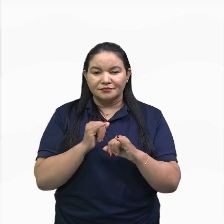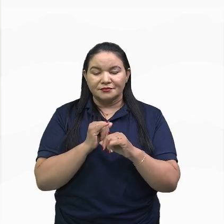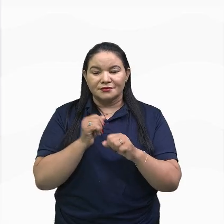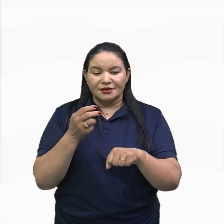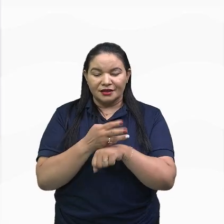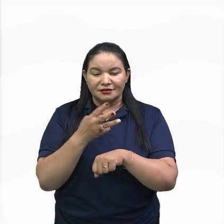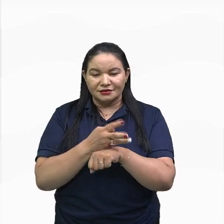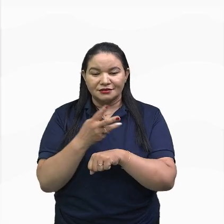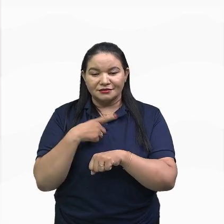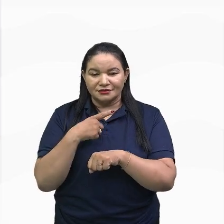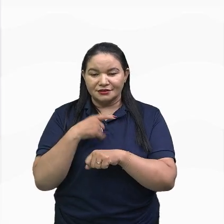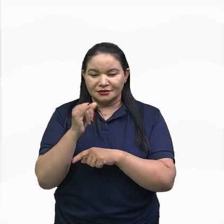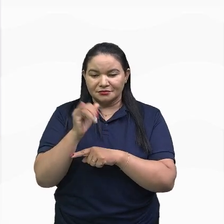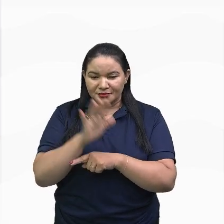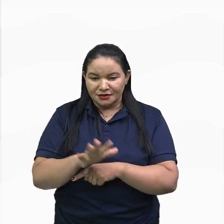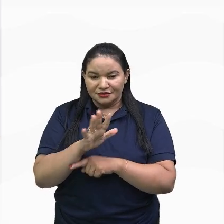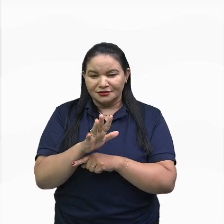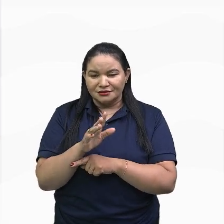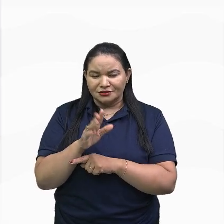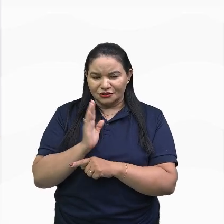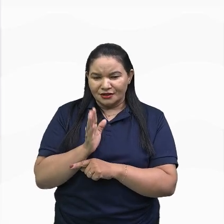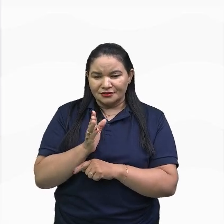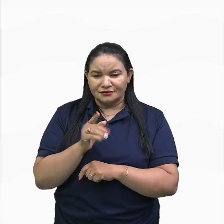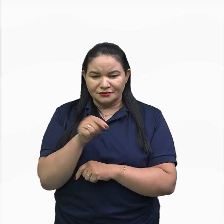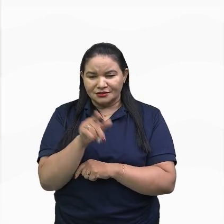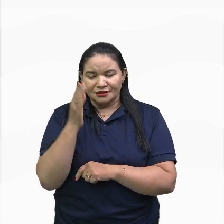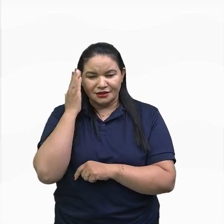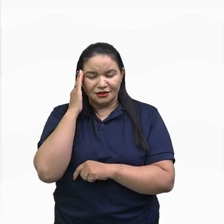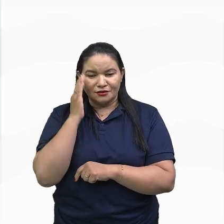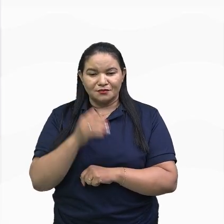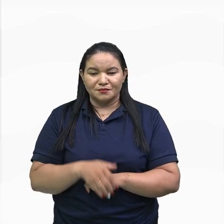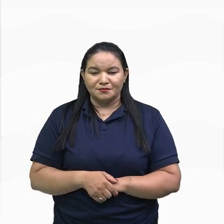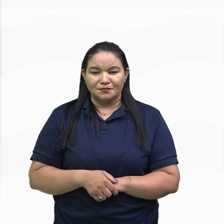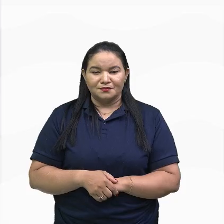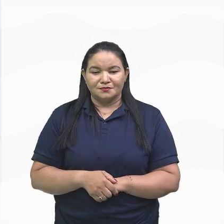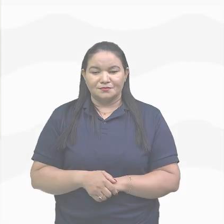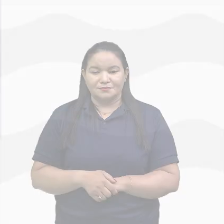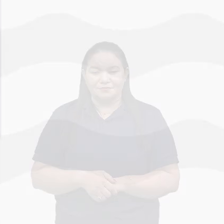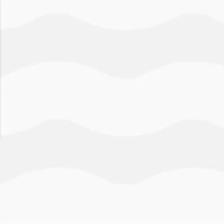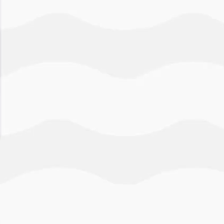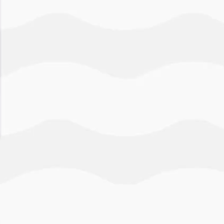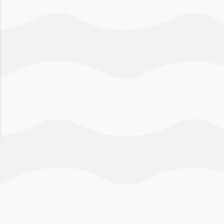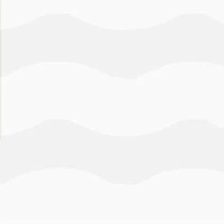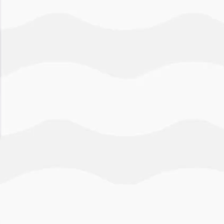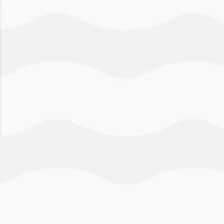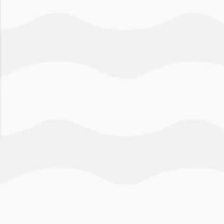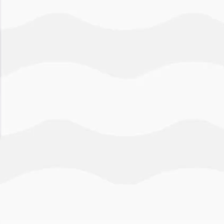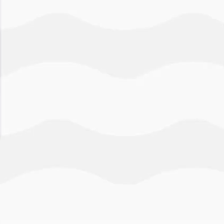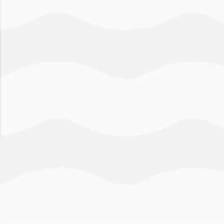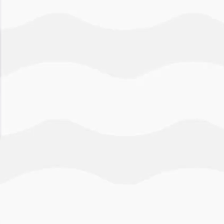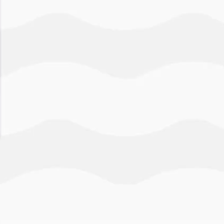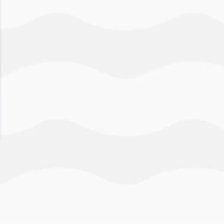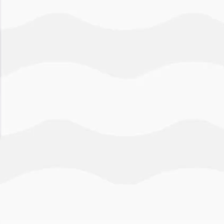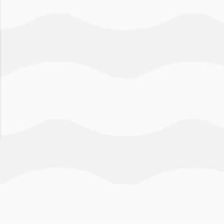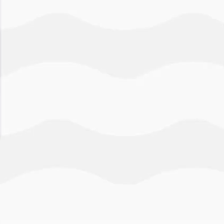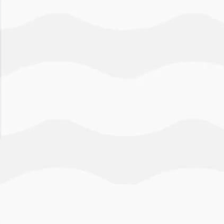você que só tem imagem e você entendeu, né? Passa aquela carinha chorando, aquele rostinho